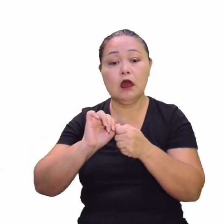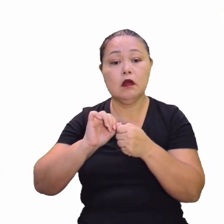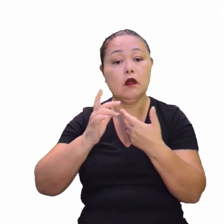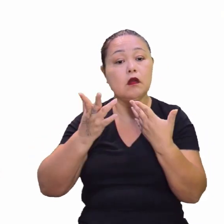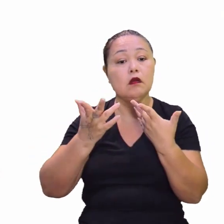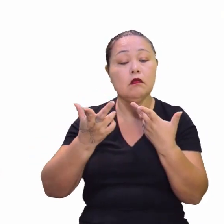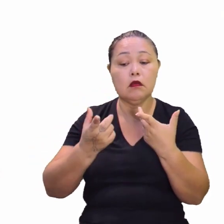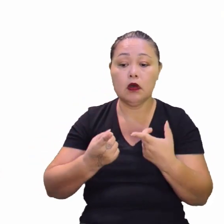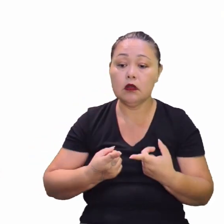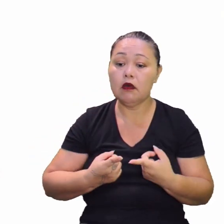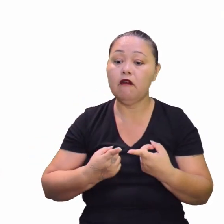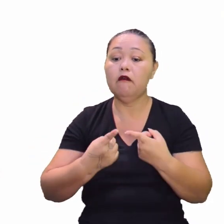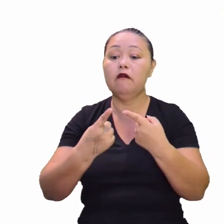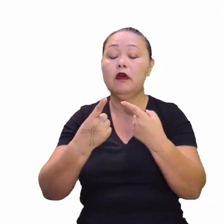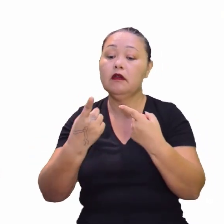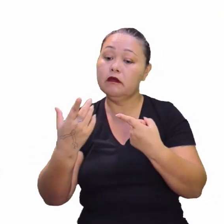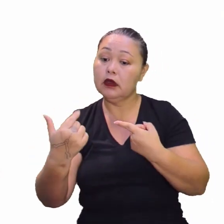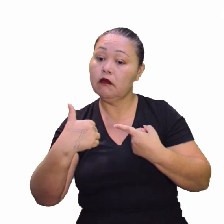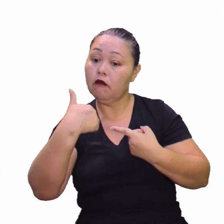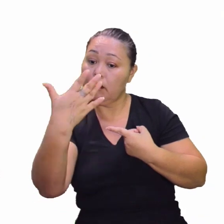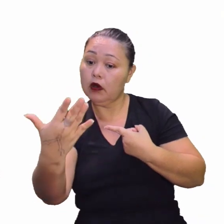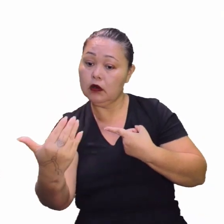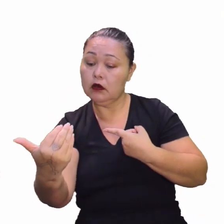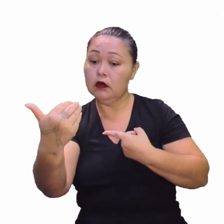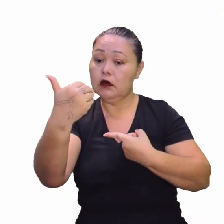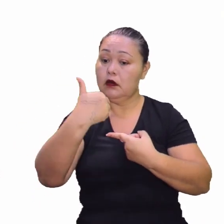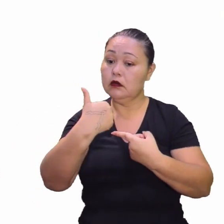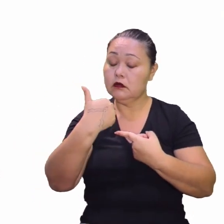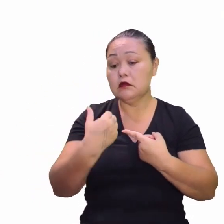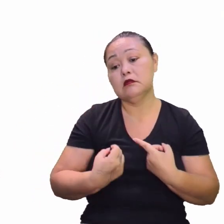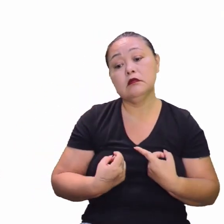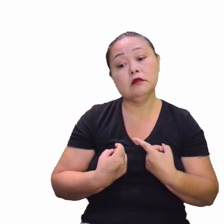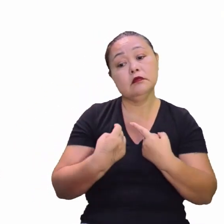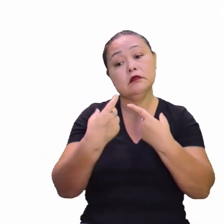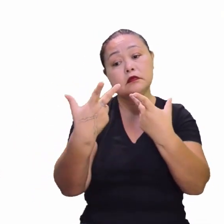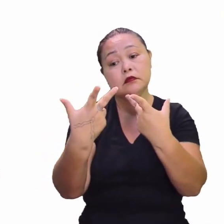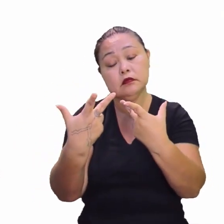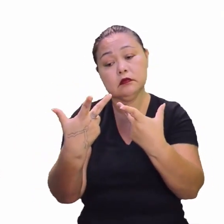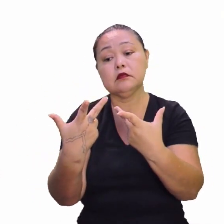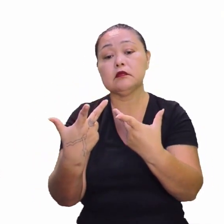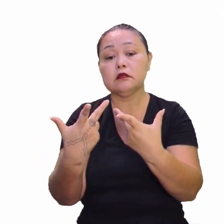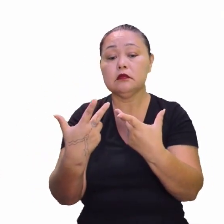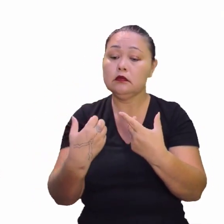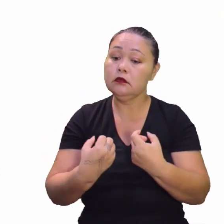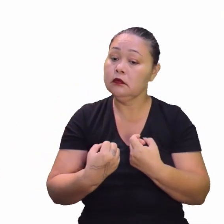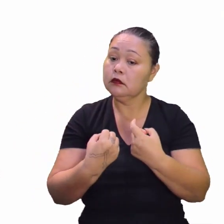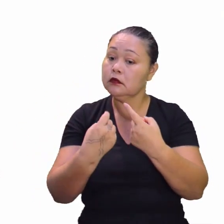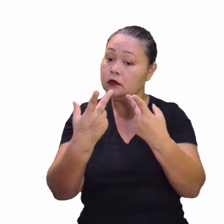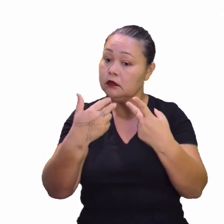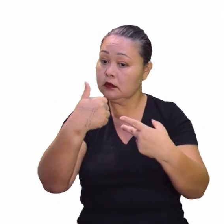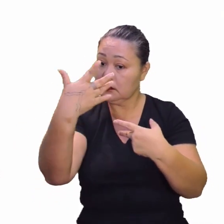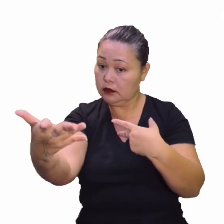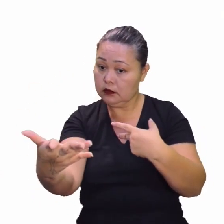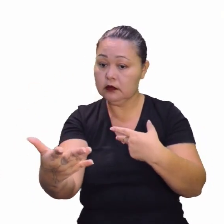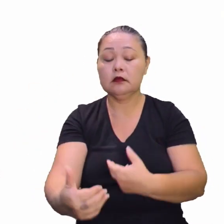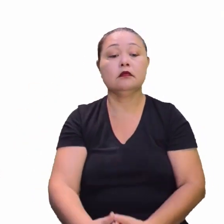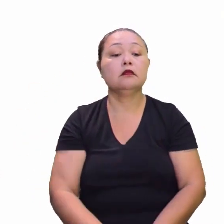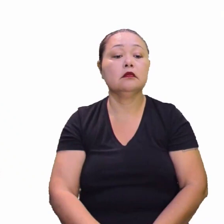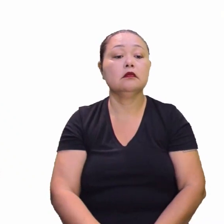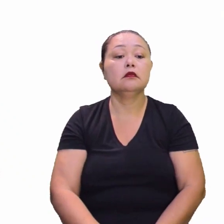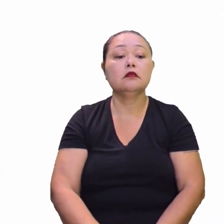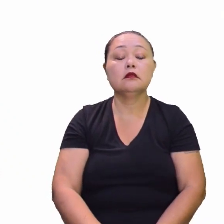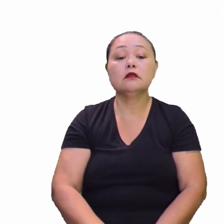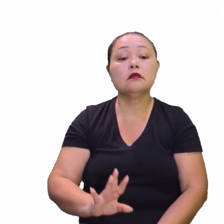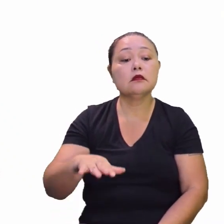ou seja, vem de fora, como para exportar, manda para fora. Muito bem.